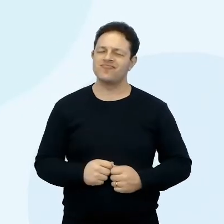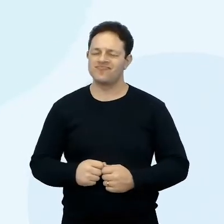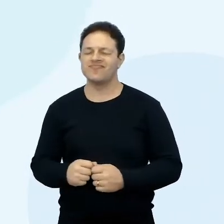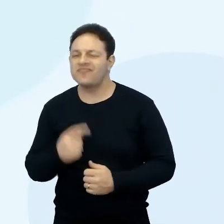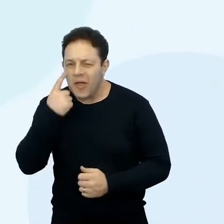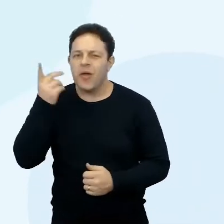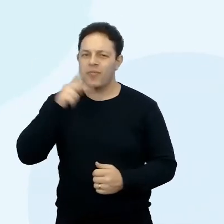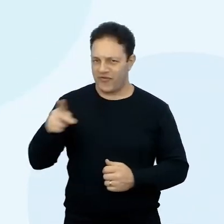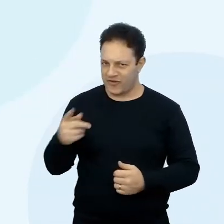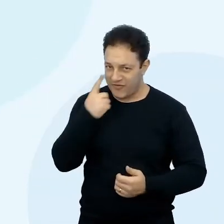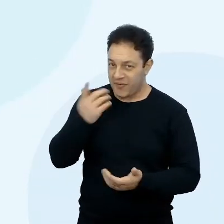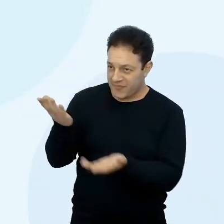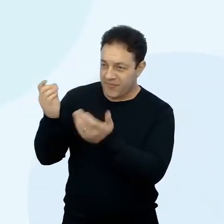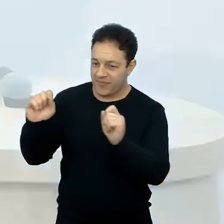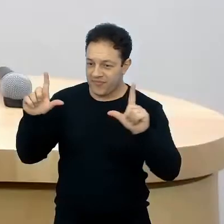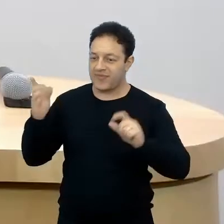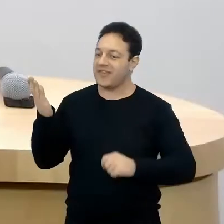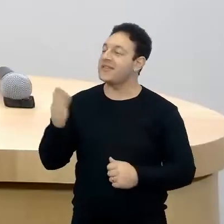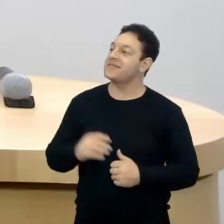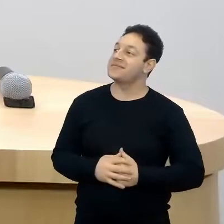mim. Caras,